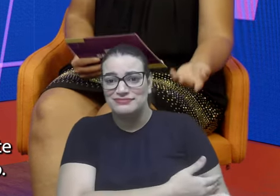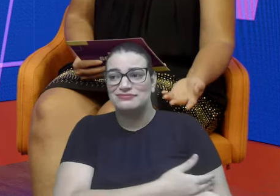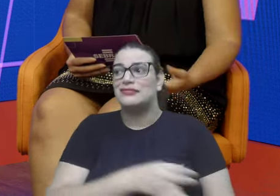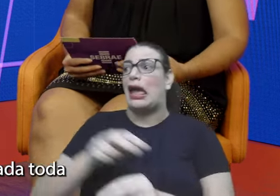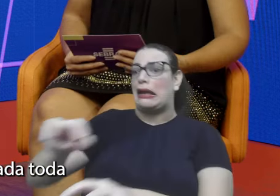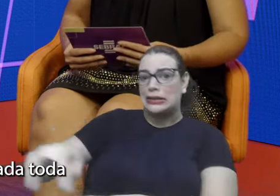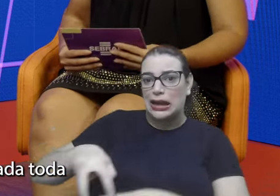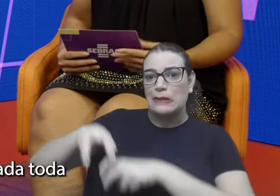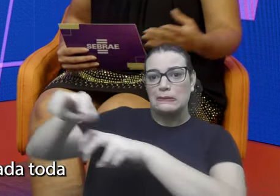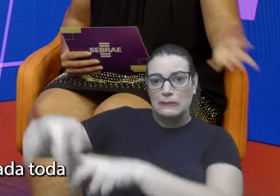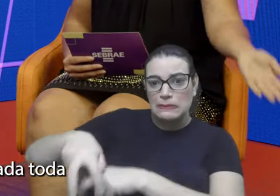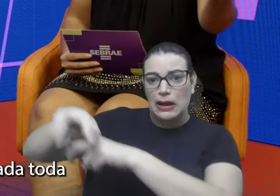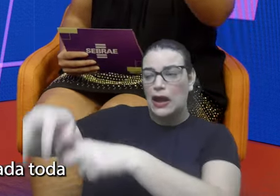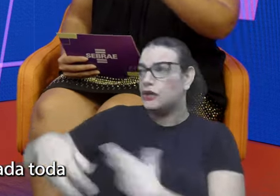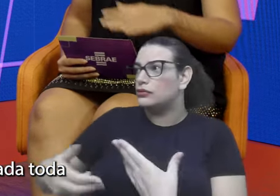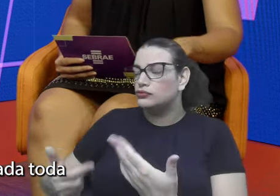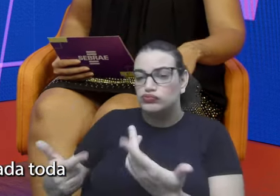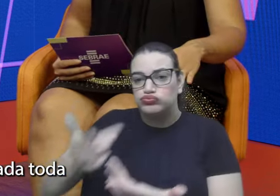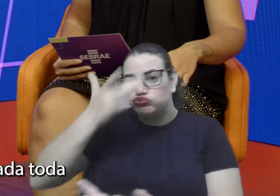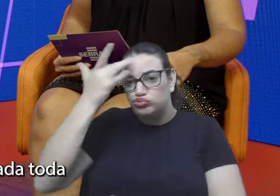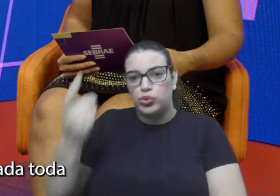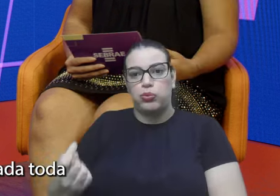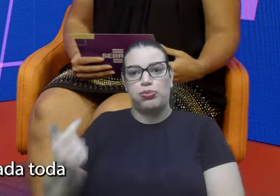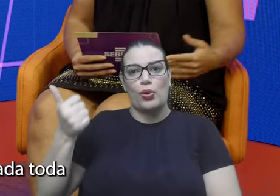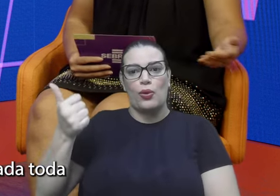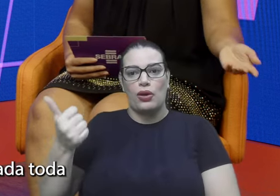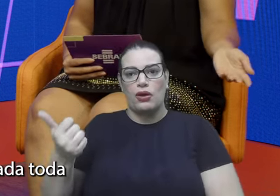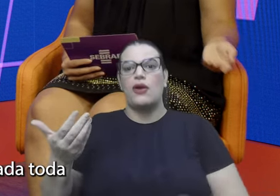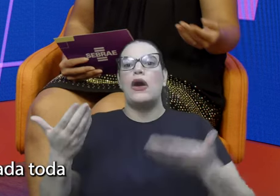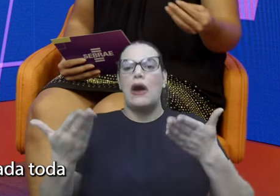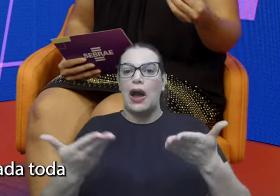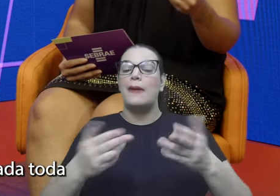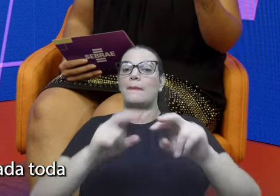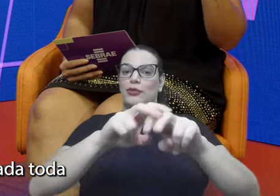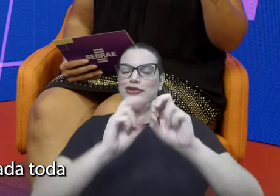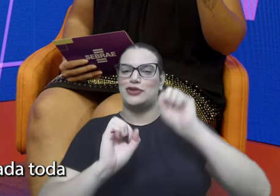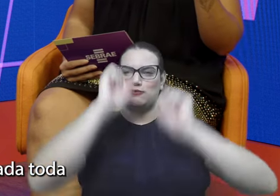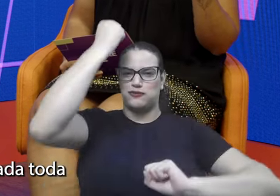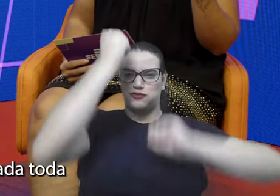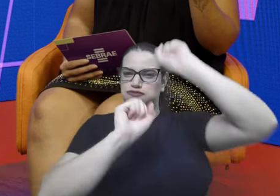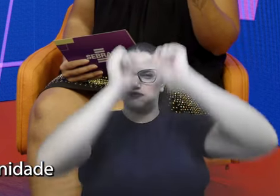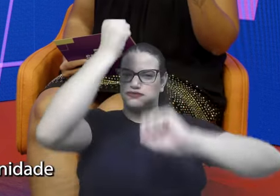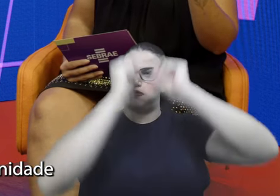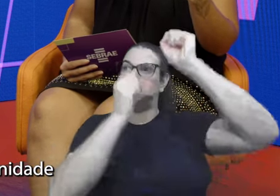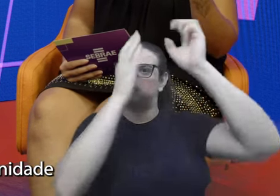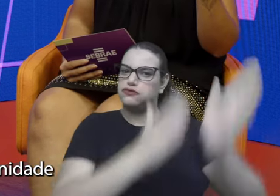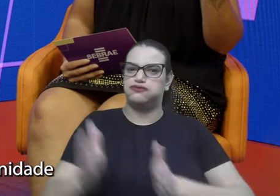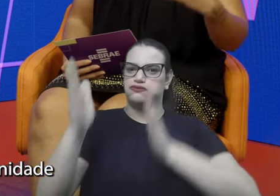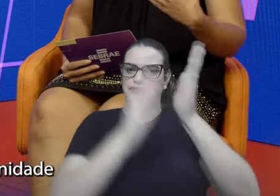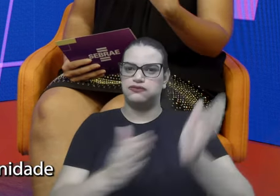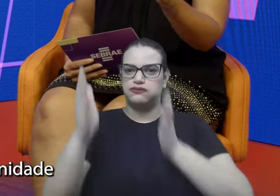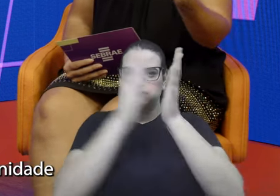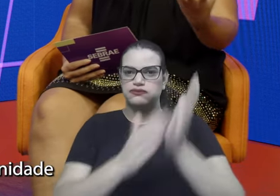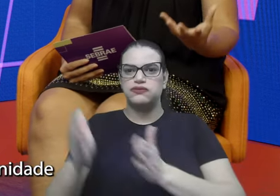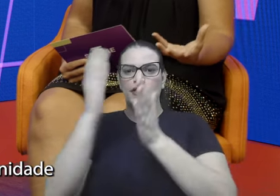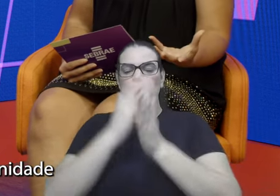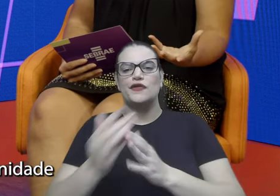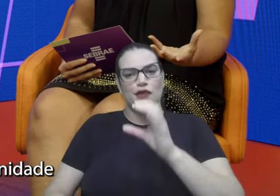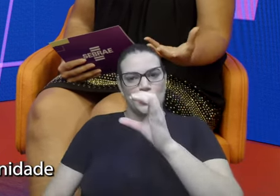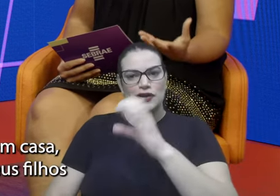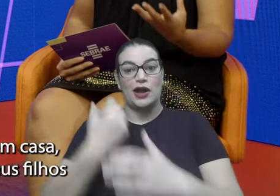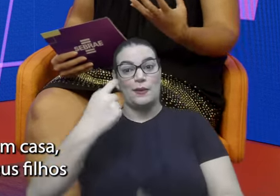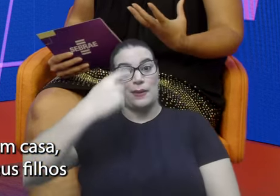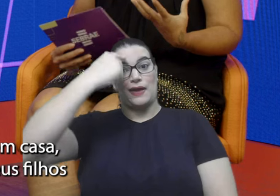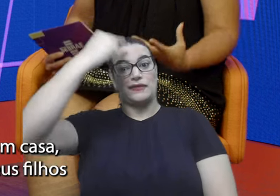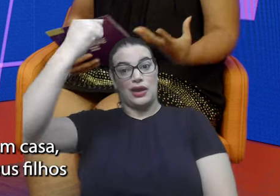do campo e é por isso que com a Revolução Industrial foi criado toda uma uma ideia de uma romantização da